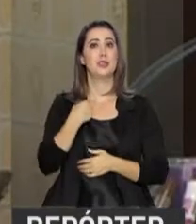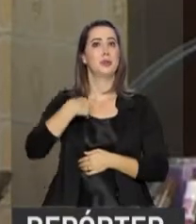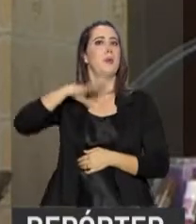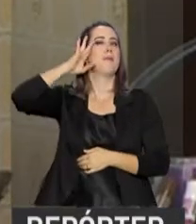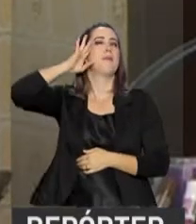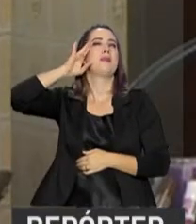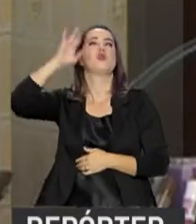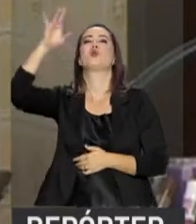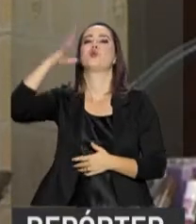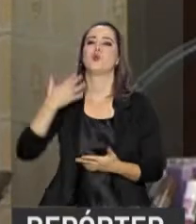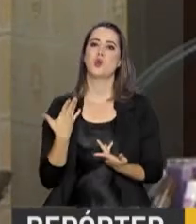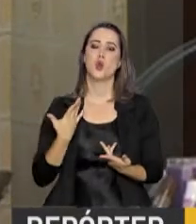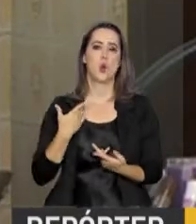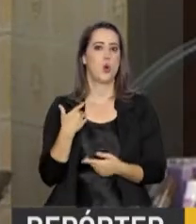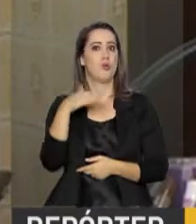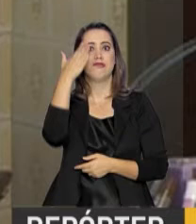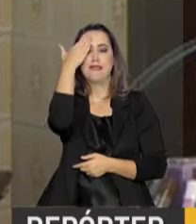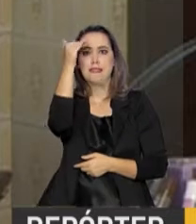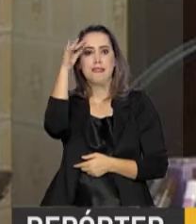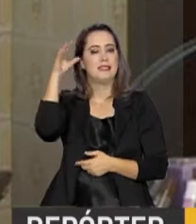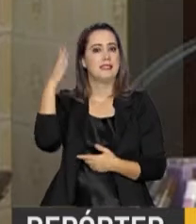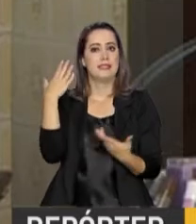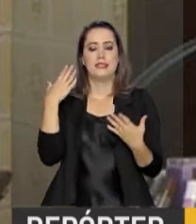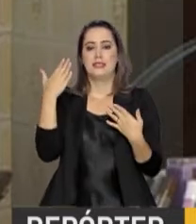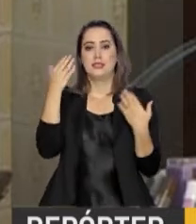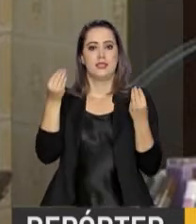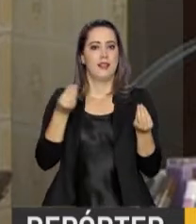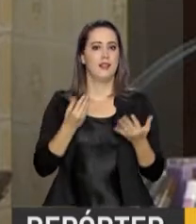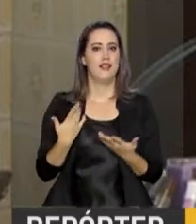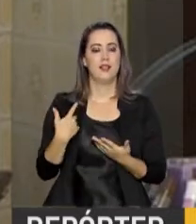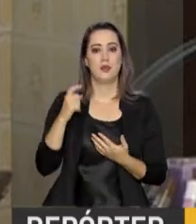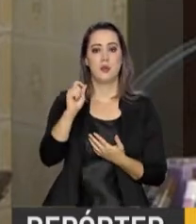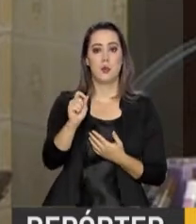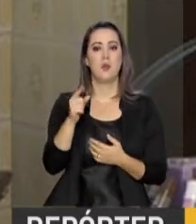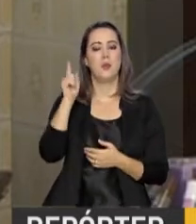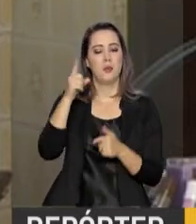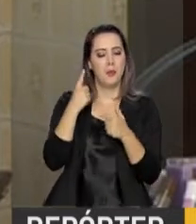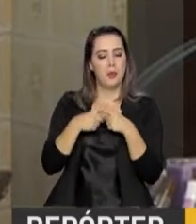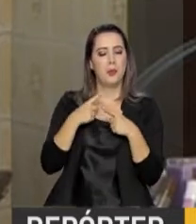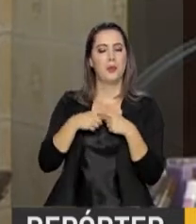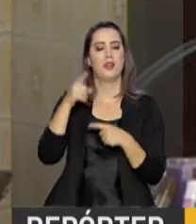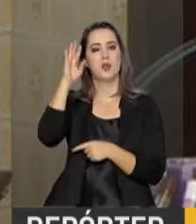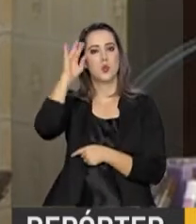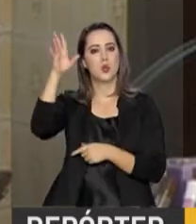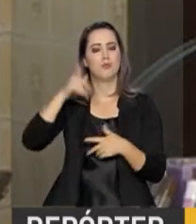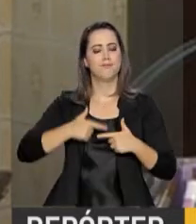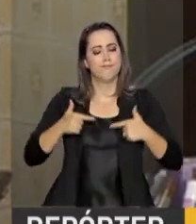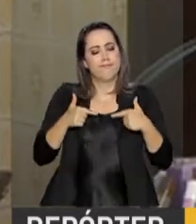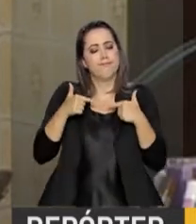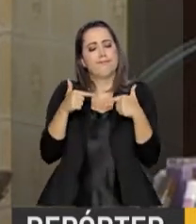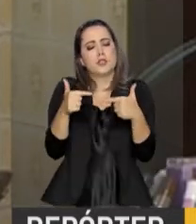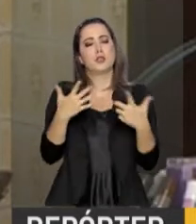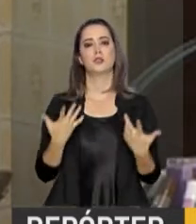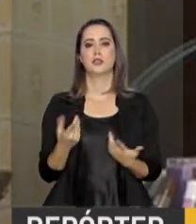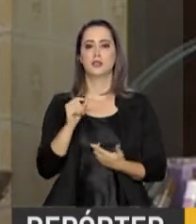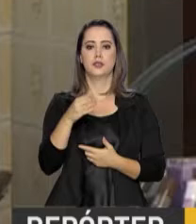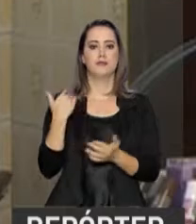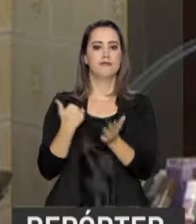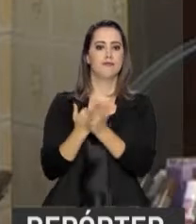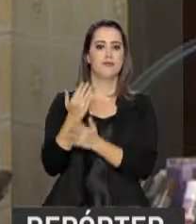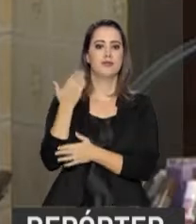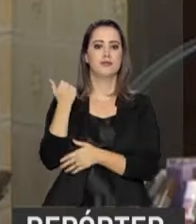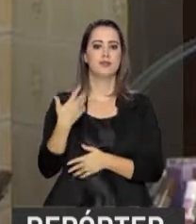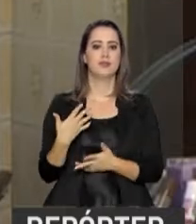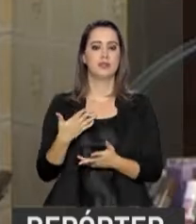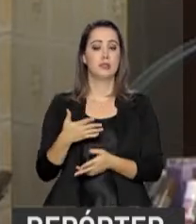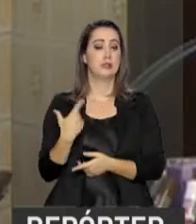sonho. Ainda não caiu a ficha não, sabe? É um sonho, porque eu venho lutando aí desde, né? É